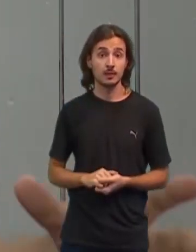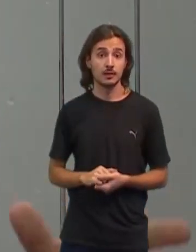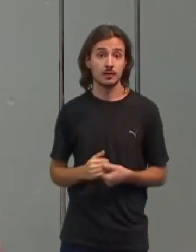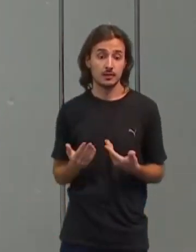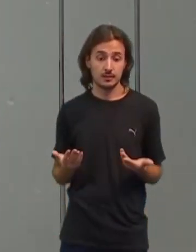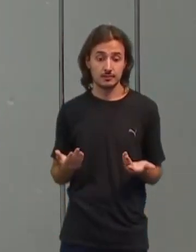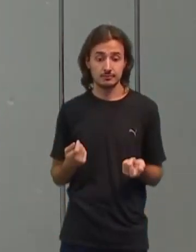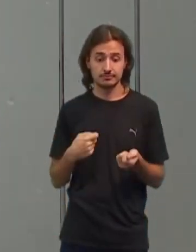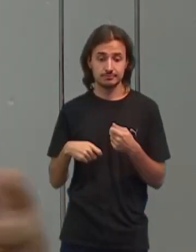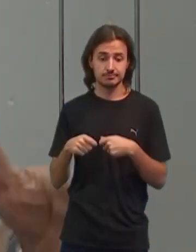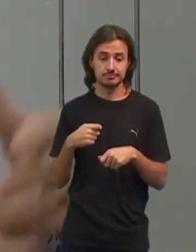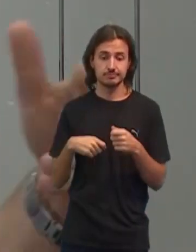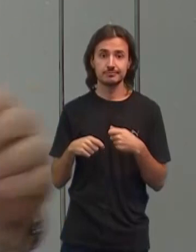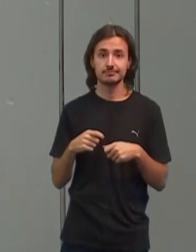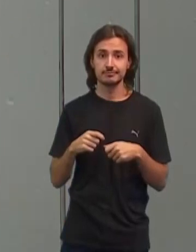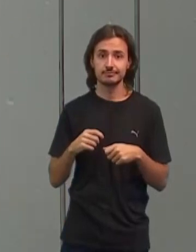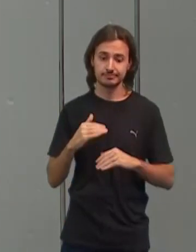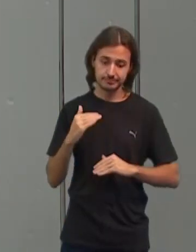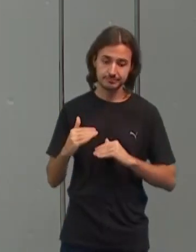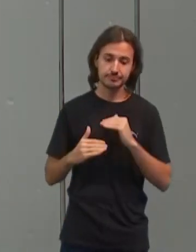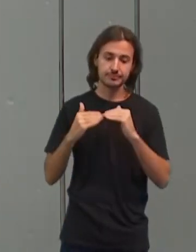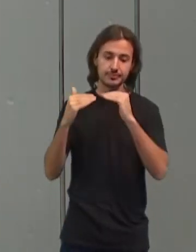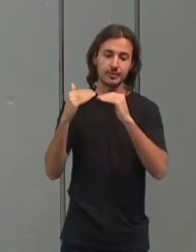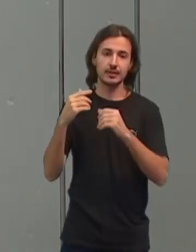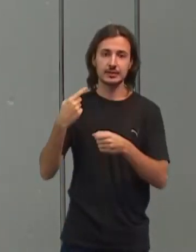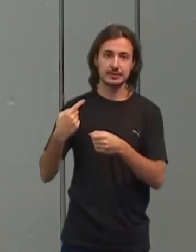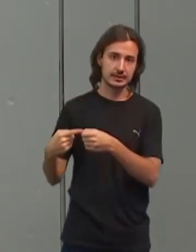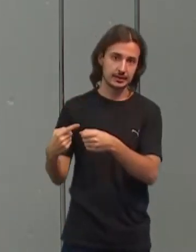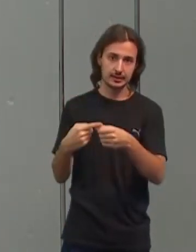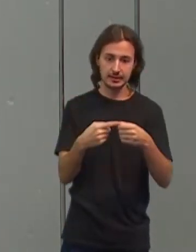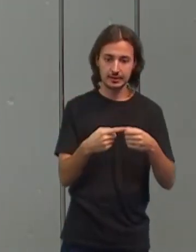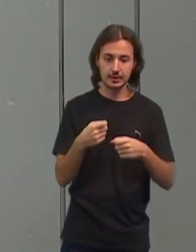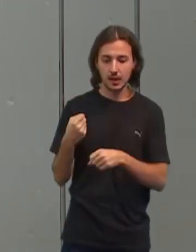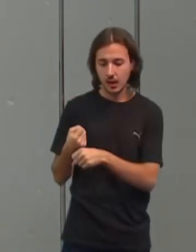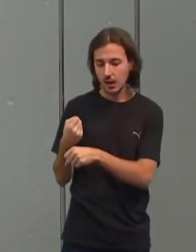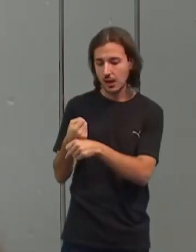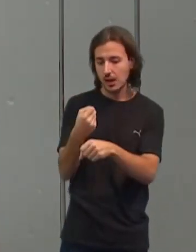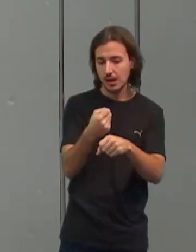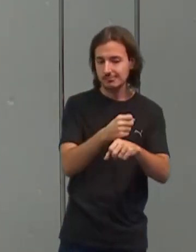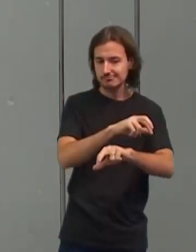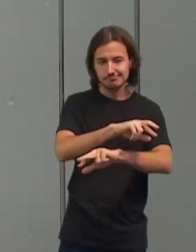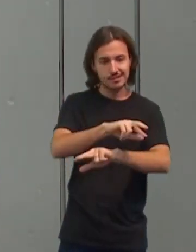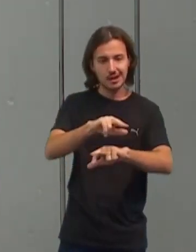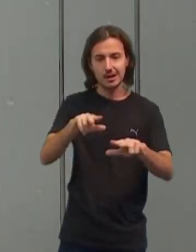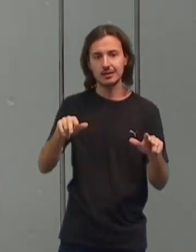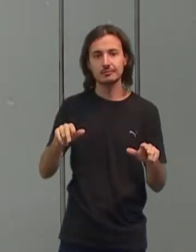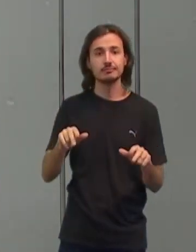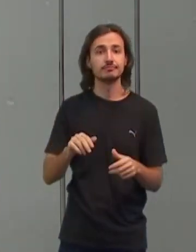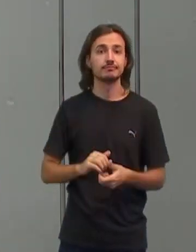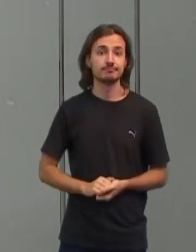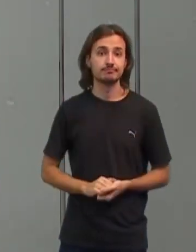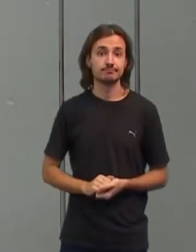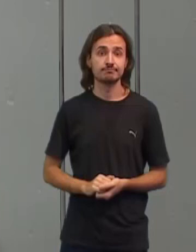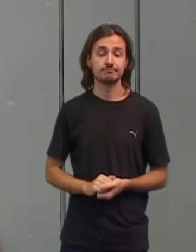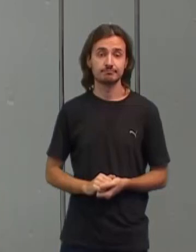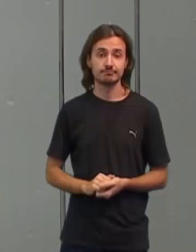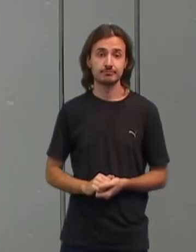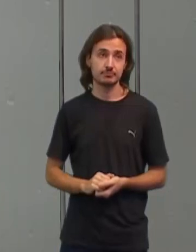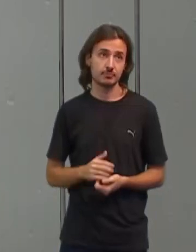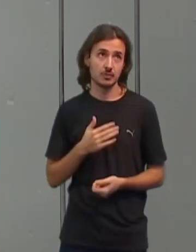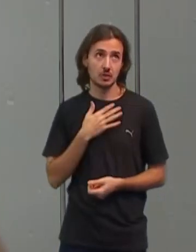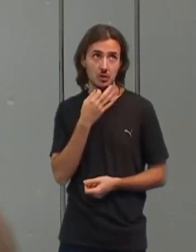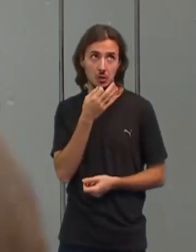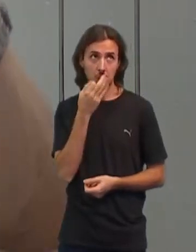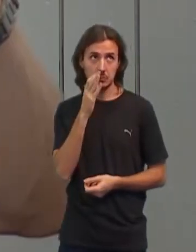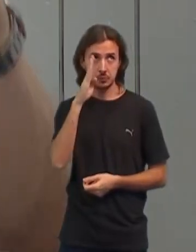revolucionando a cidade, são obras para todos os lados. A questão desse gasto, por exemplo, talvez a maior maldade que se fez com a administração